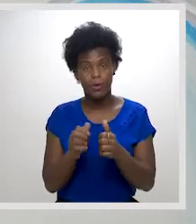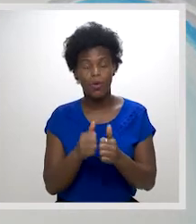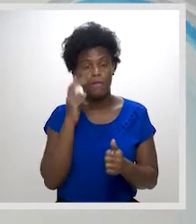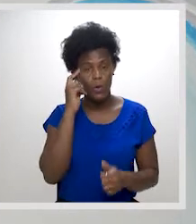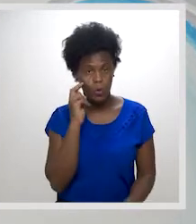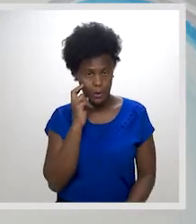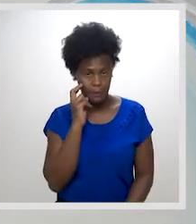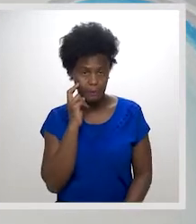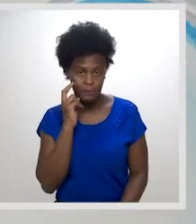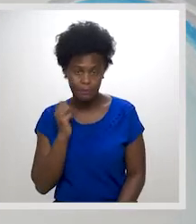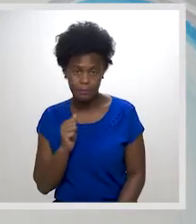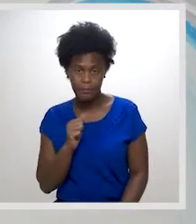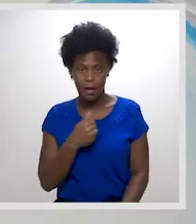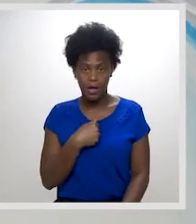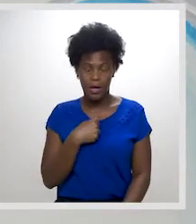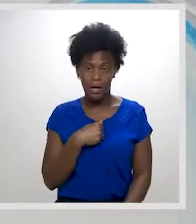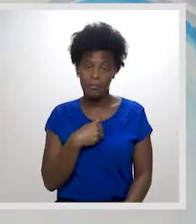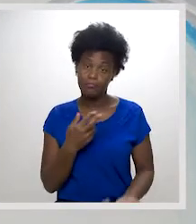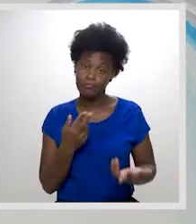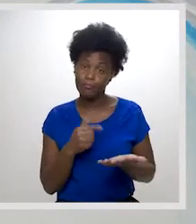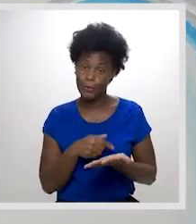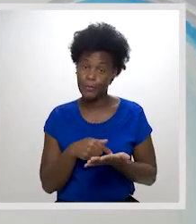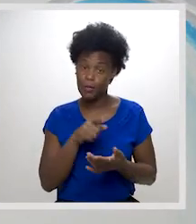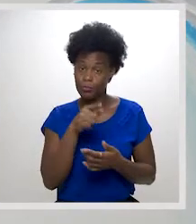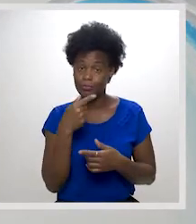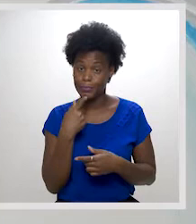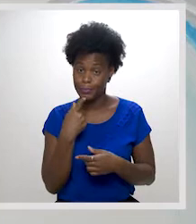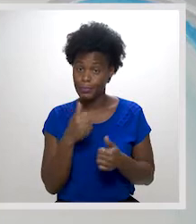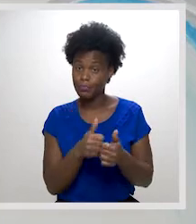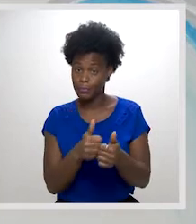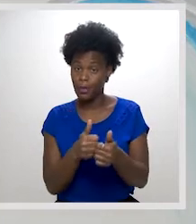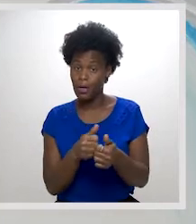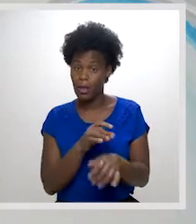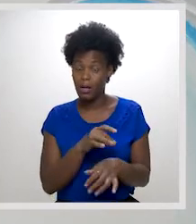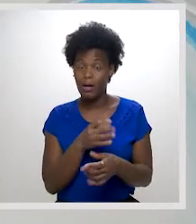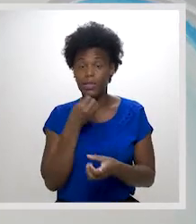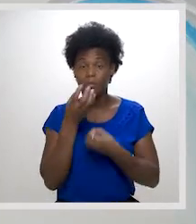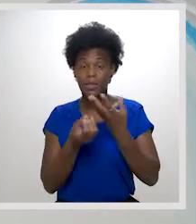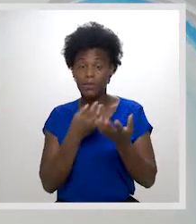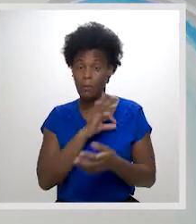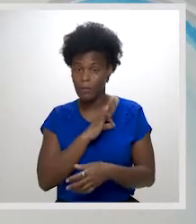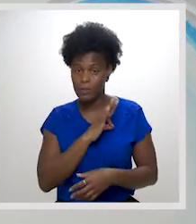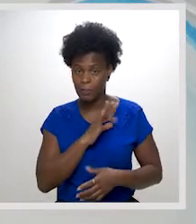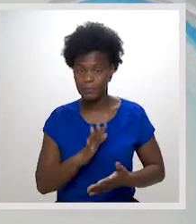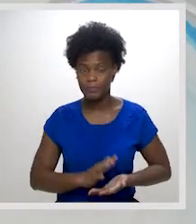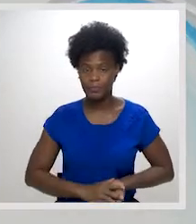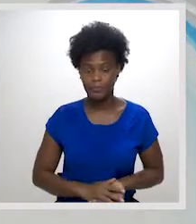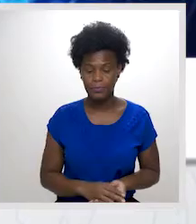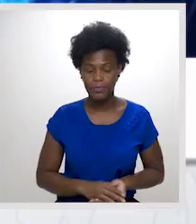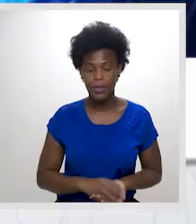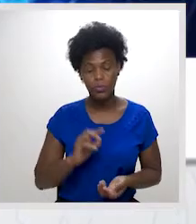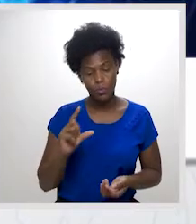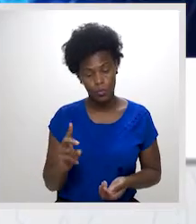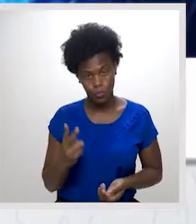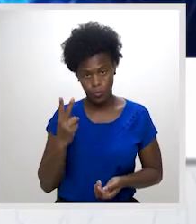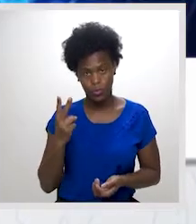com a biologia. Espero que estás a acompanhar a explicação do professor.